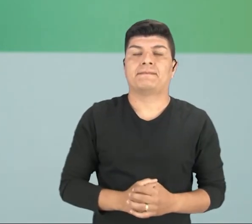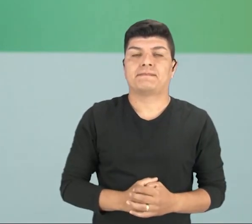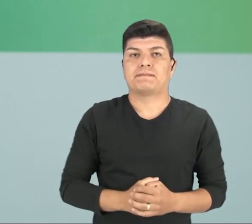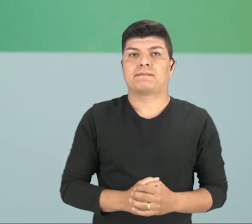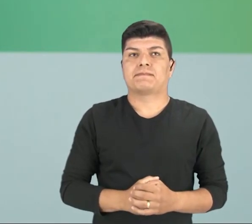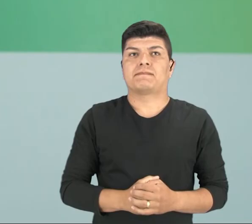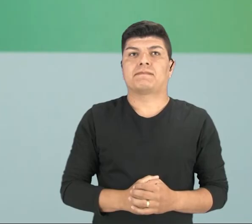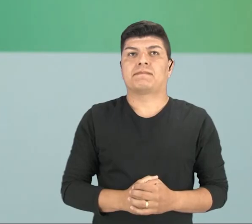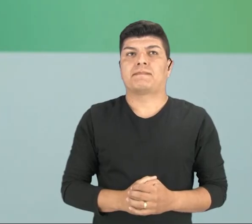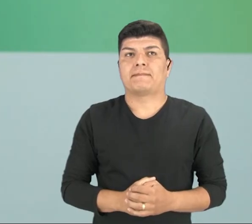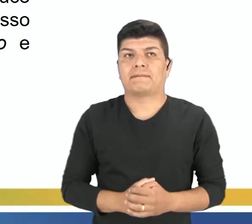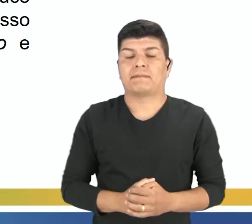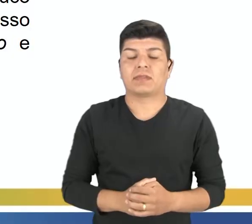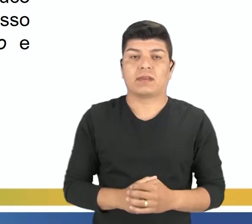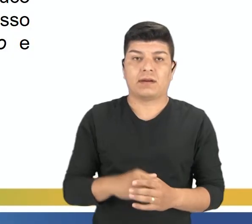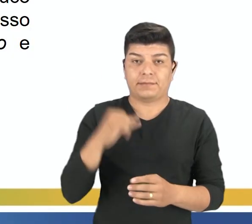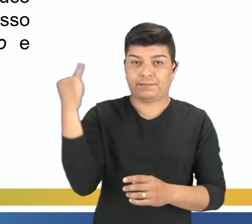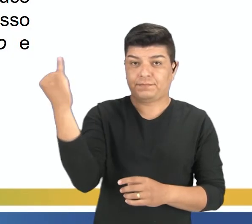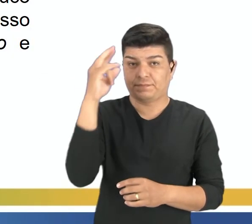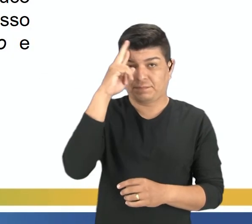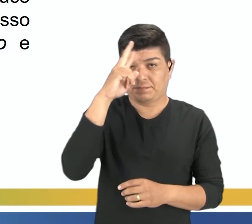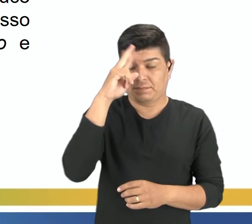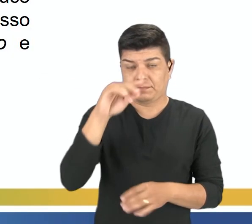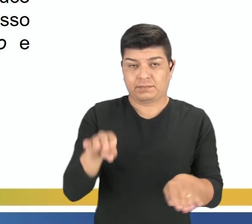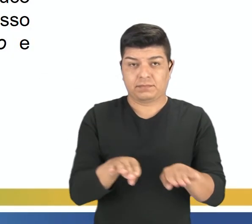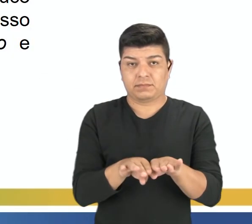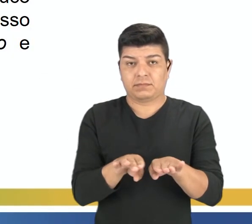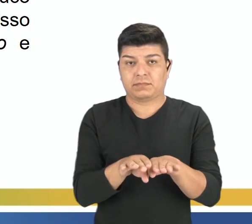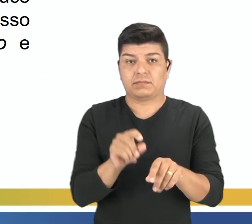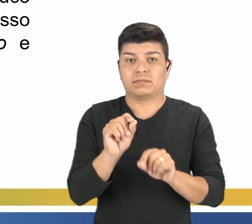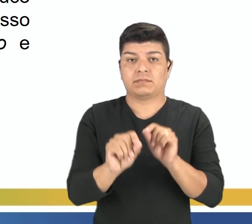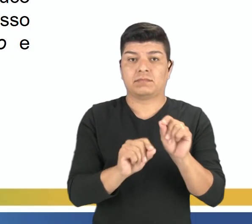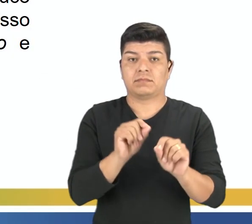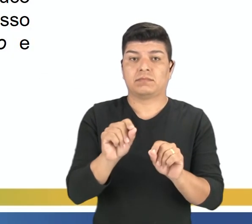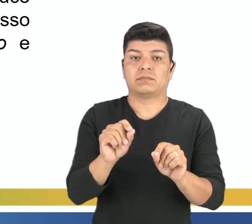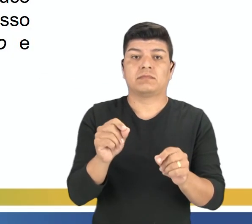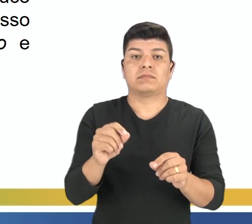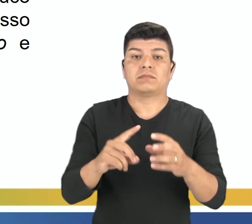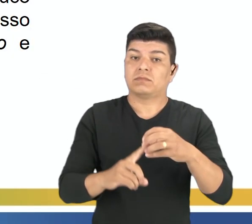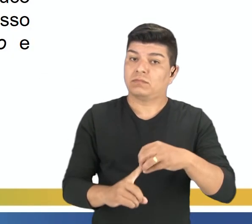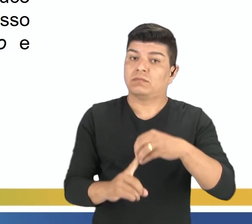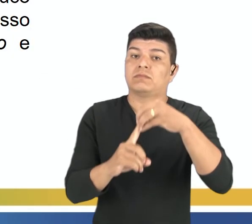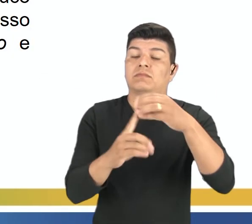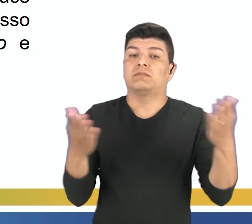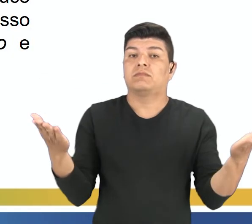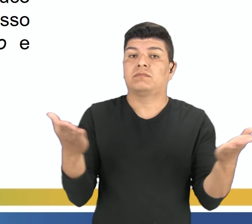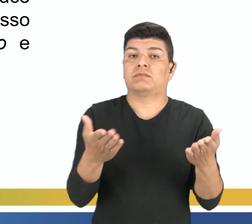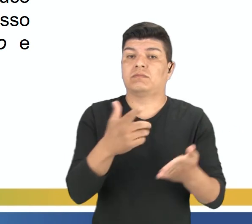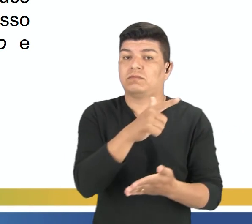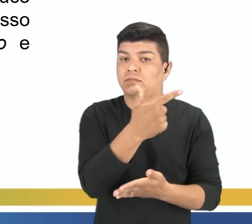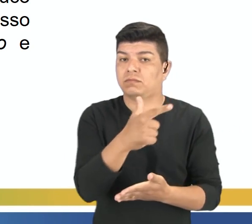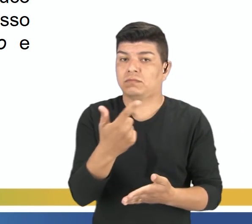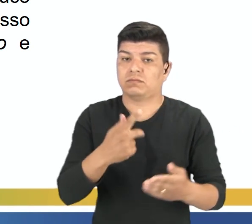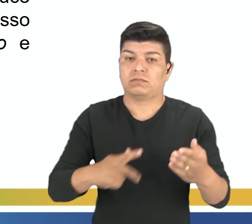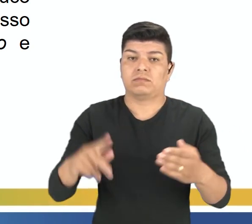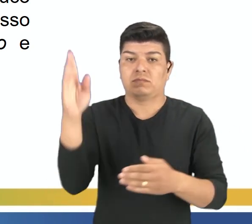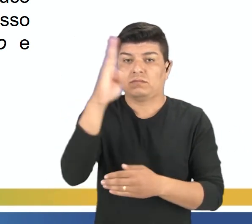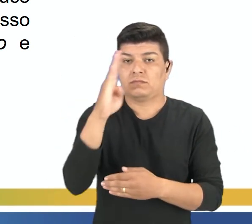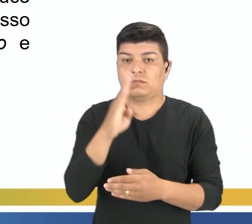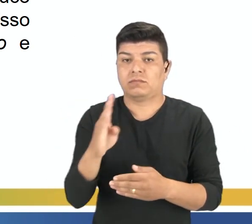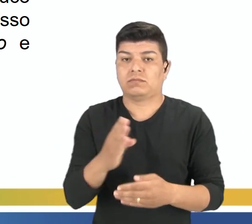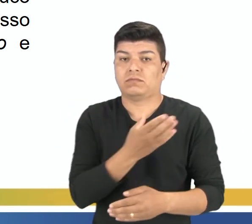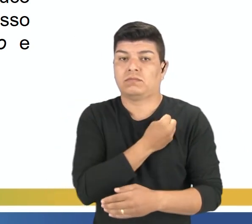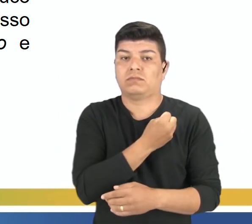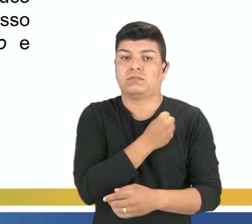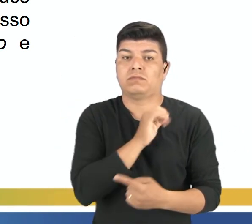De qualquer forma, é importante lembrar também que, em termos absolutos, atualmente não há em nosso país um número